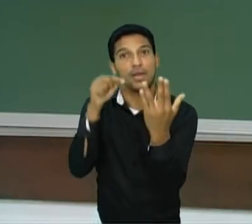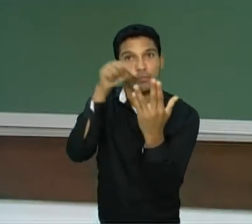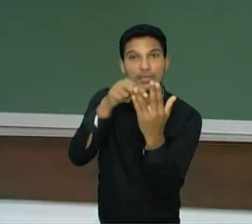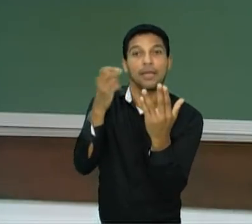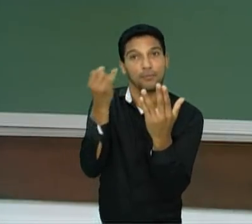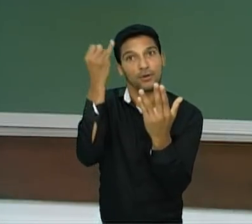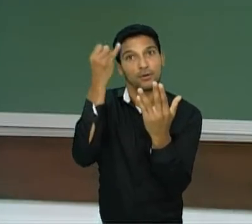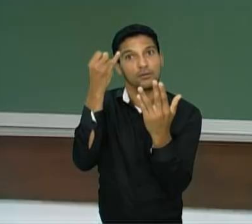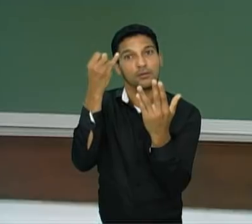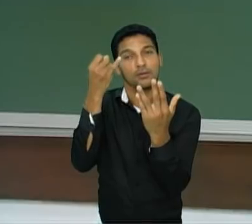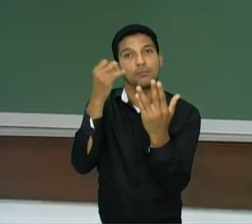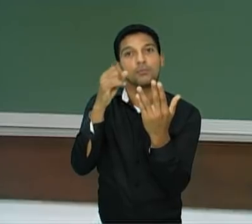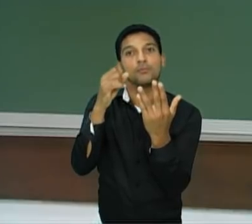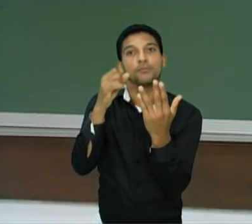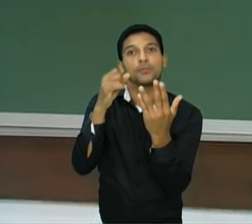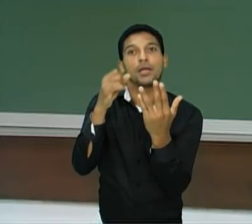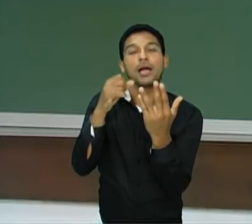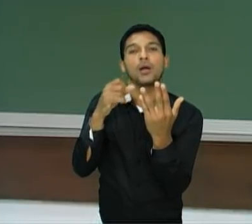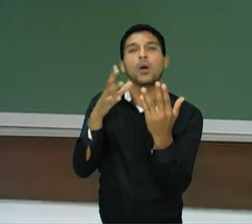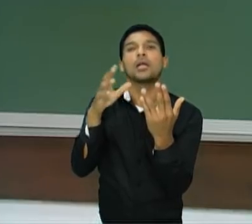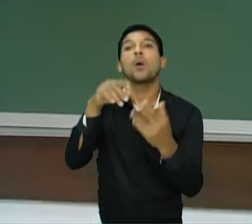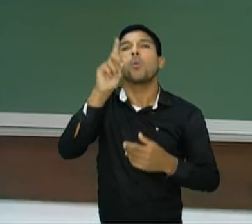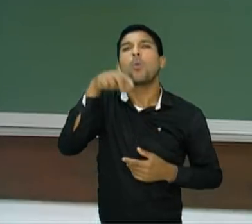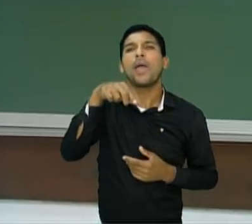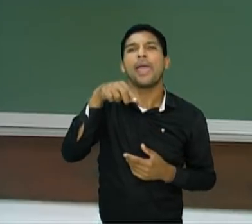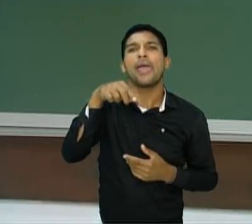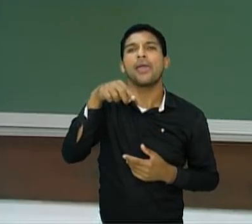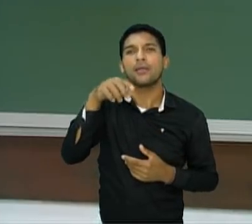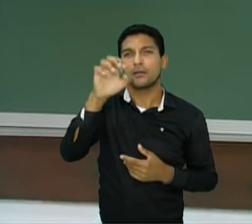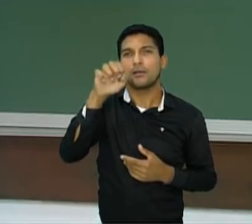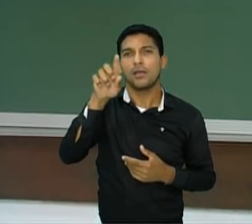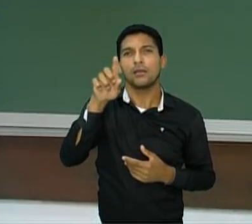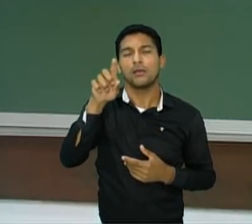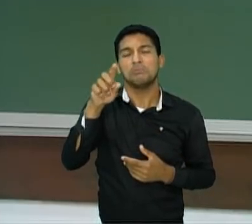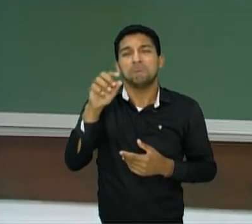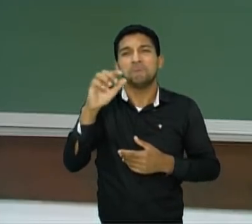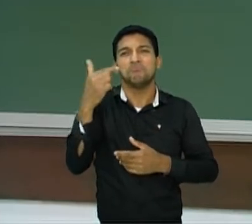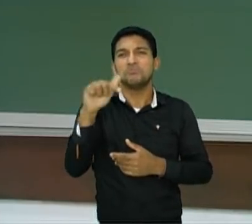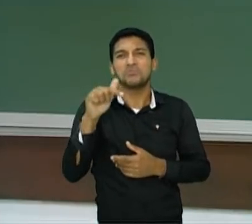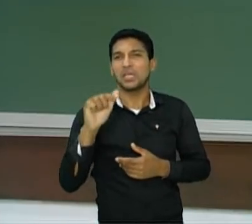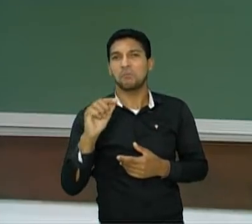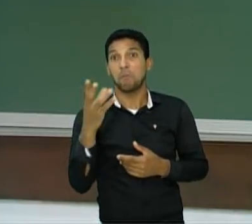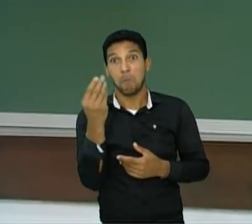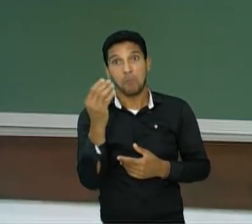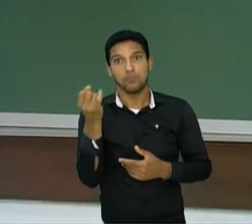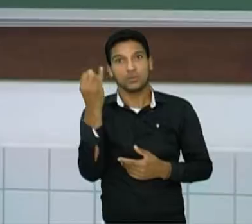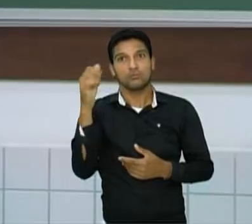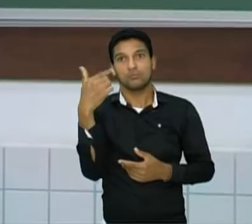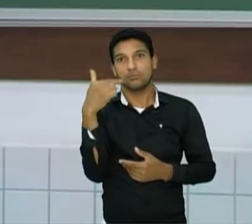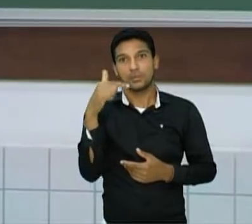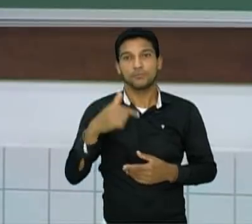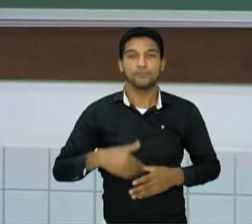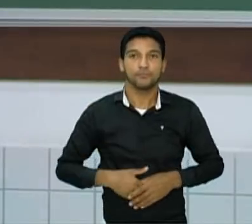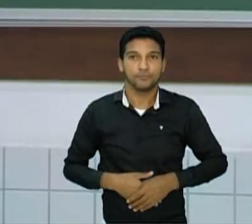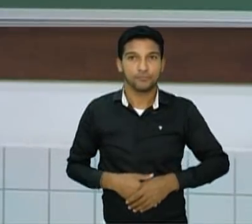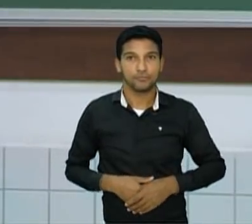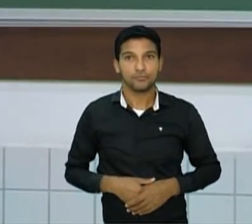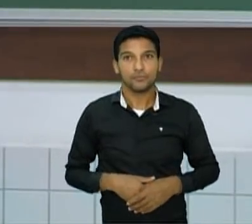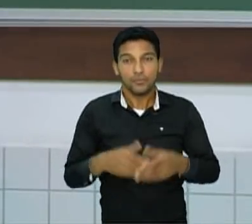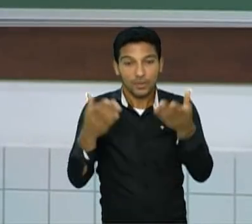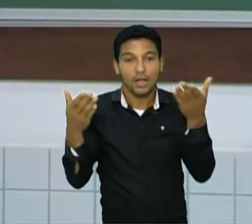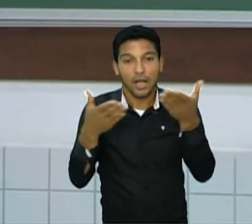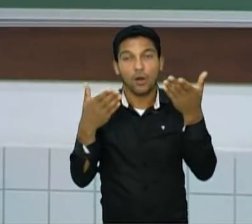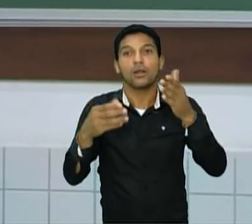No caso, quando eu tenho o verbo de ligação, não é ele o mais importante. E agora, qual que é a fórmula